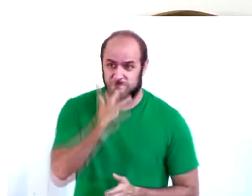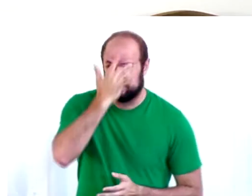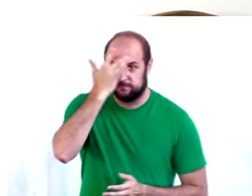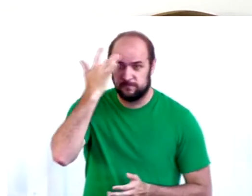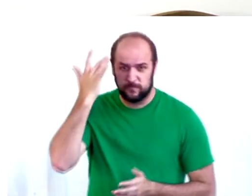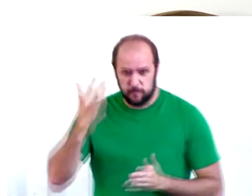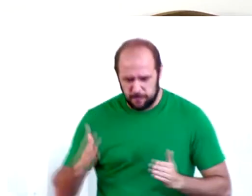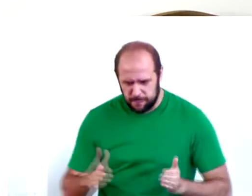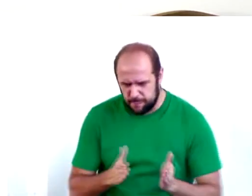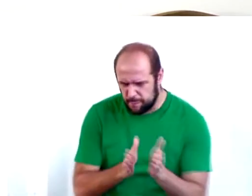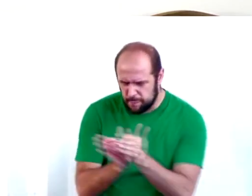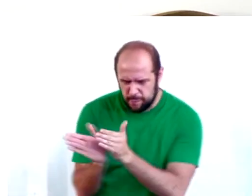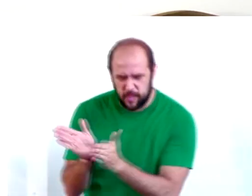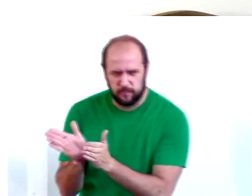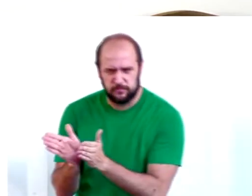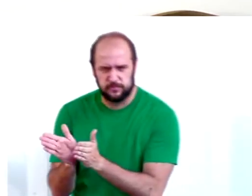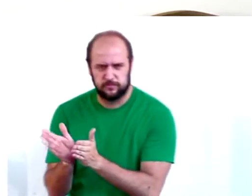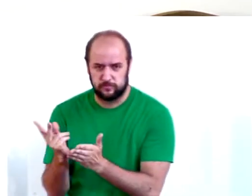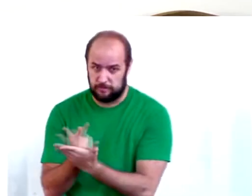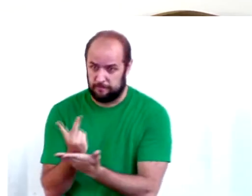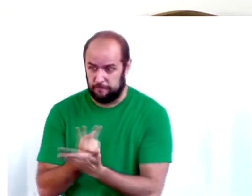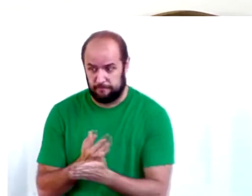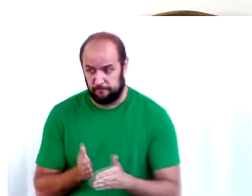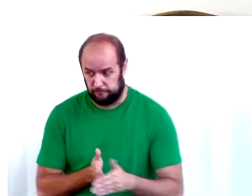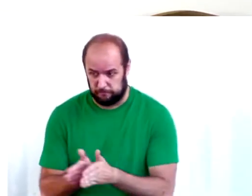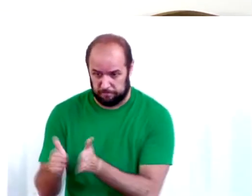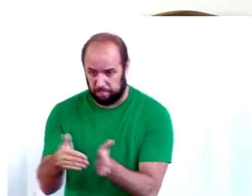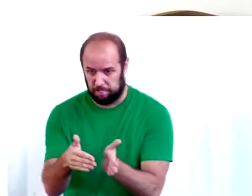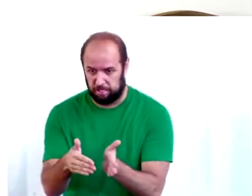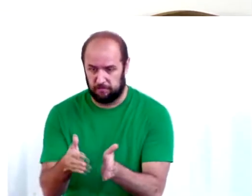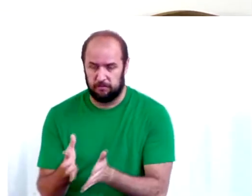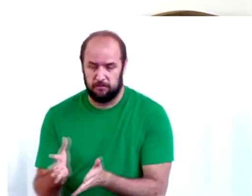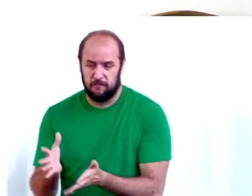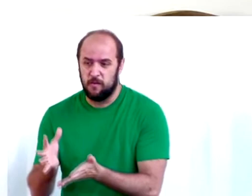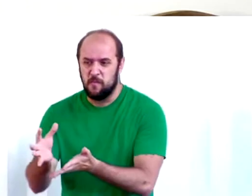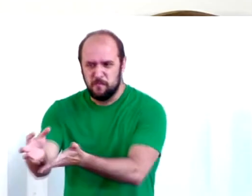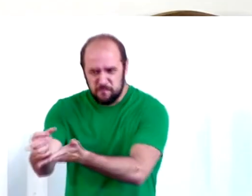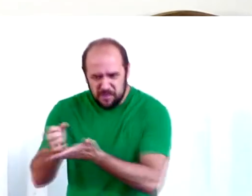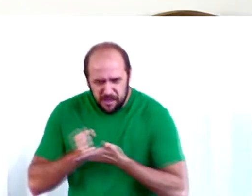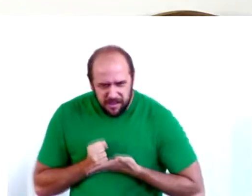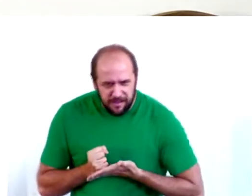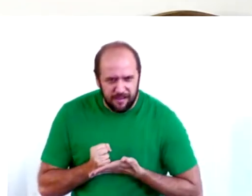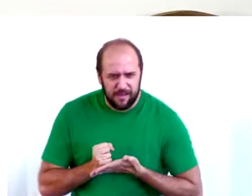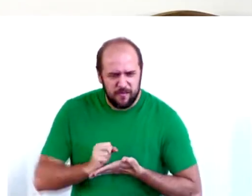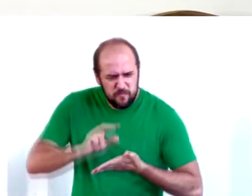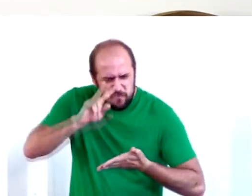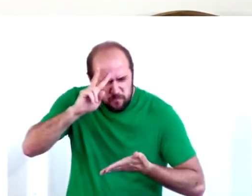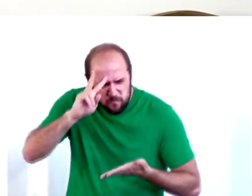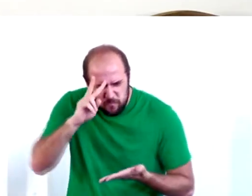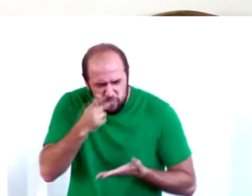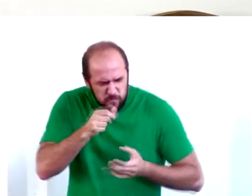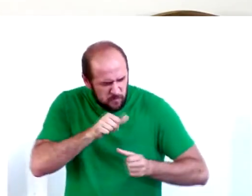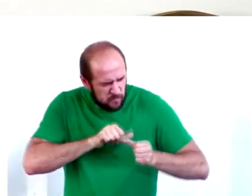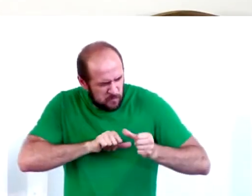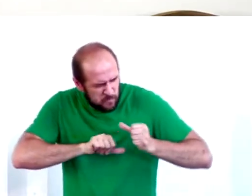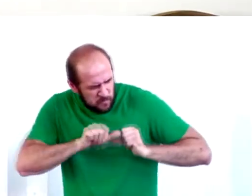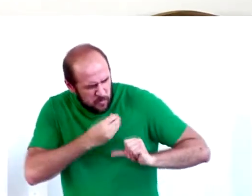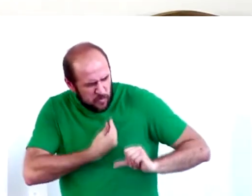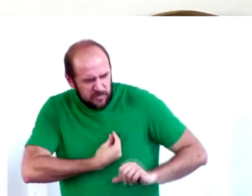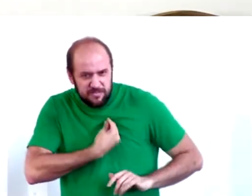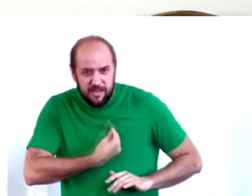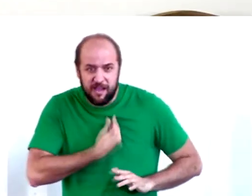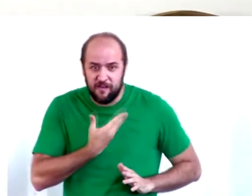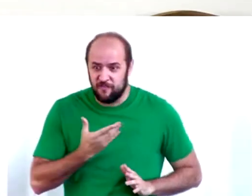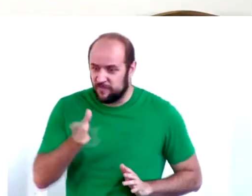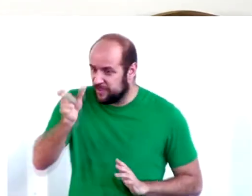um caminho errado, como diz o texto, aquele que for trazido para a conversão, como diz o texto,